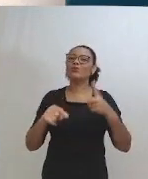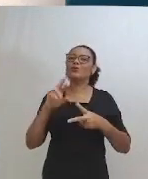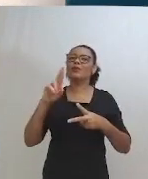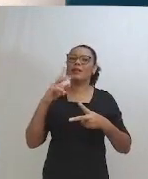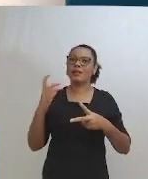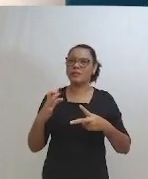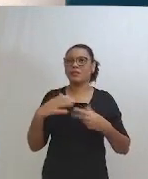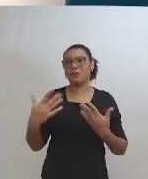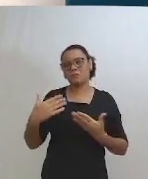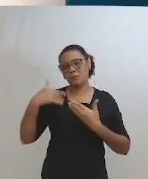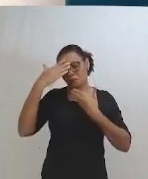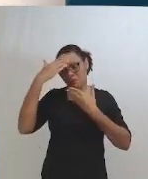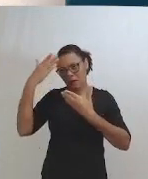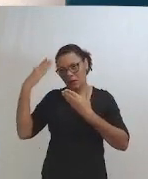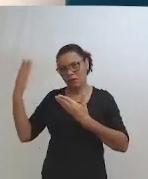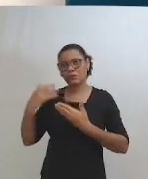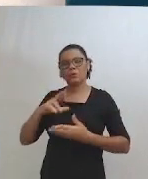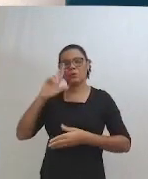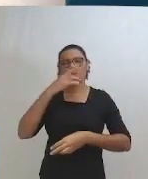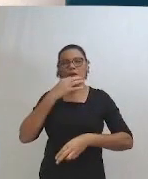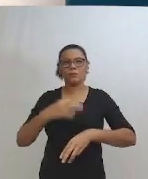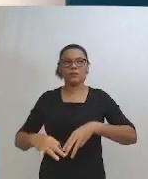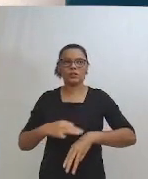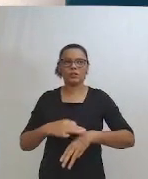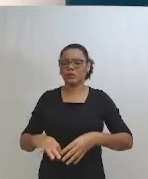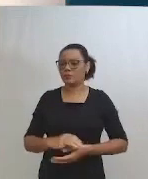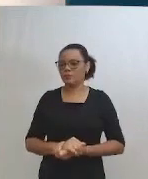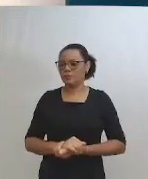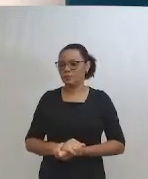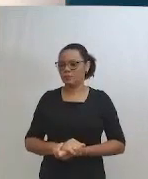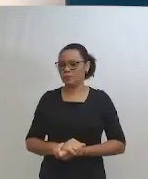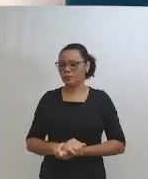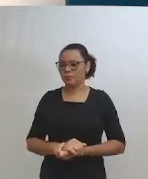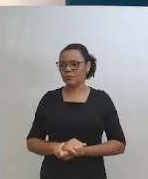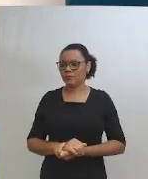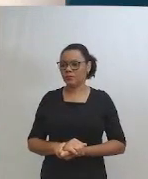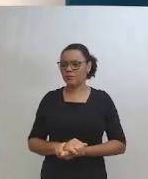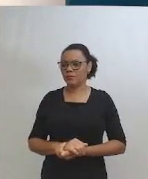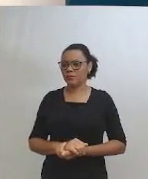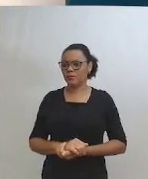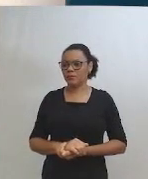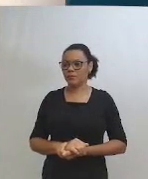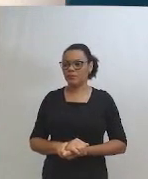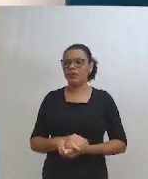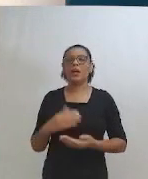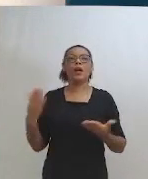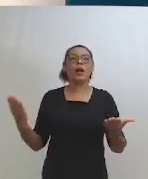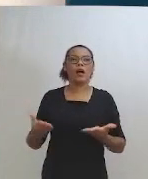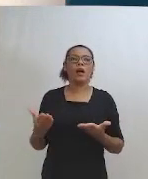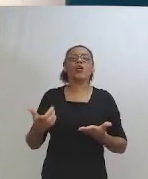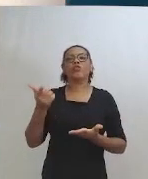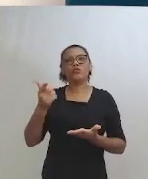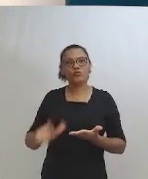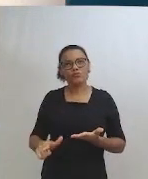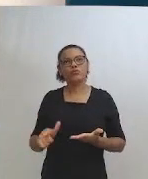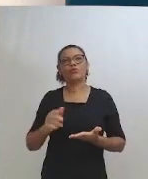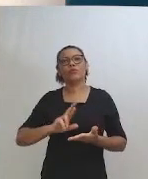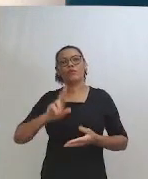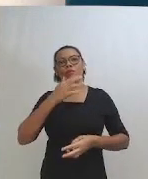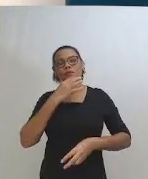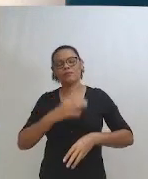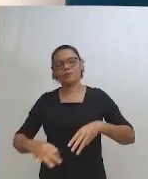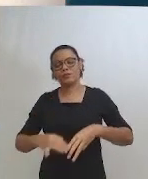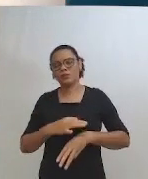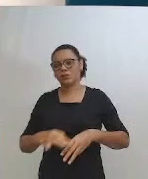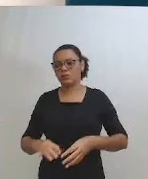e... Obrigado, doutora Luísa. Devolvo a palavra ao ilustre relator. Senhor presidente, o